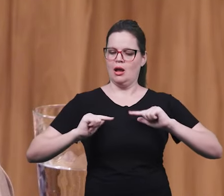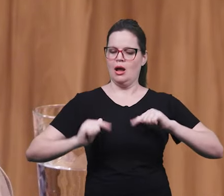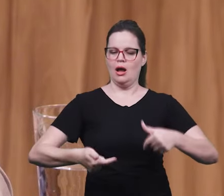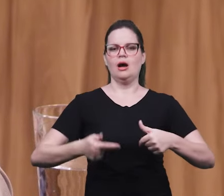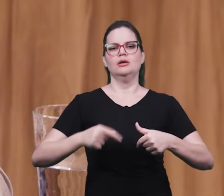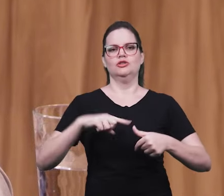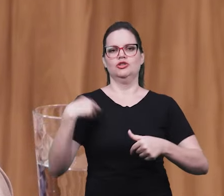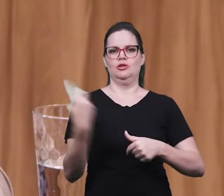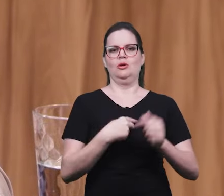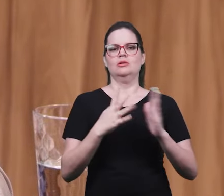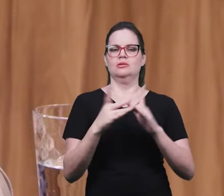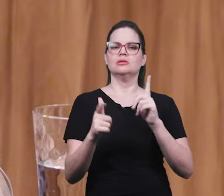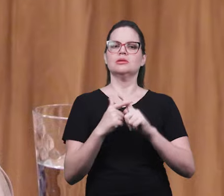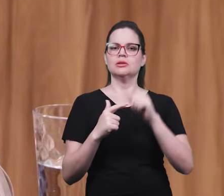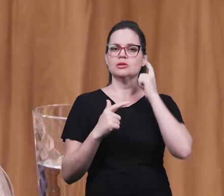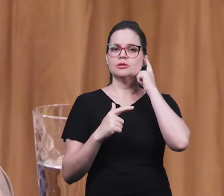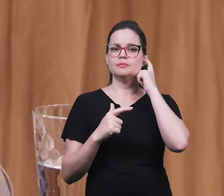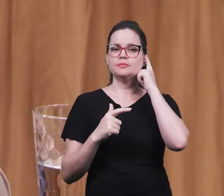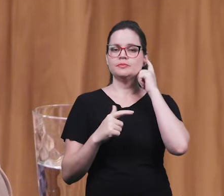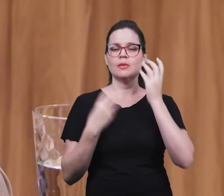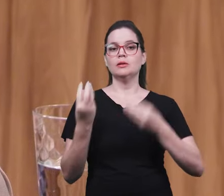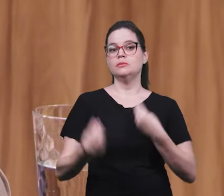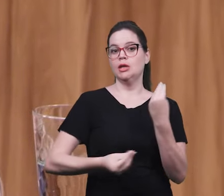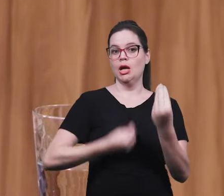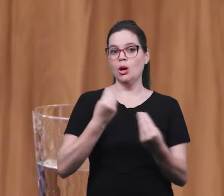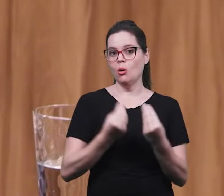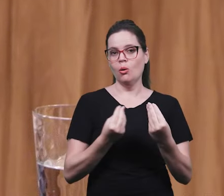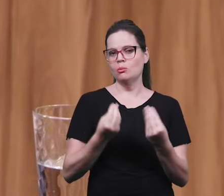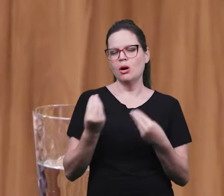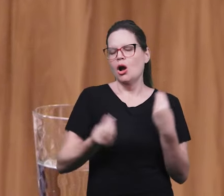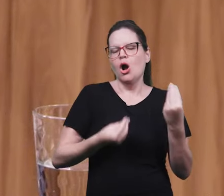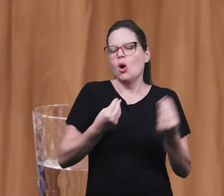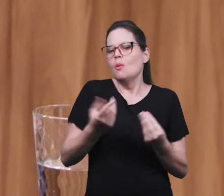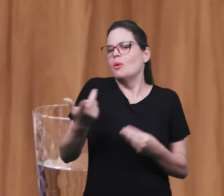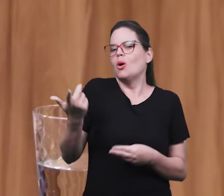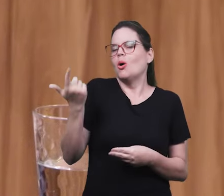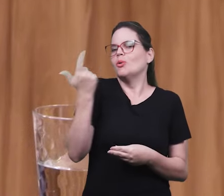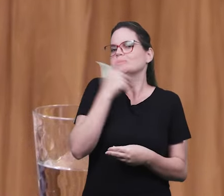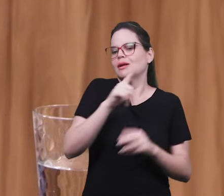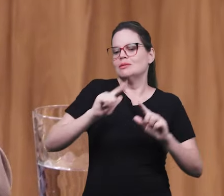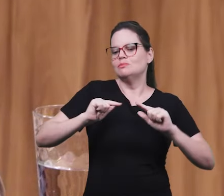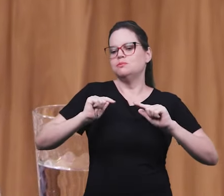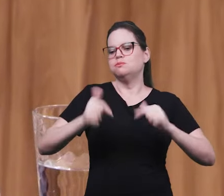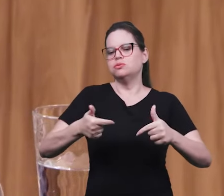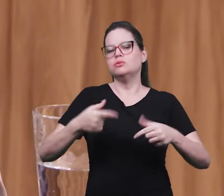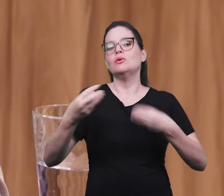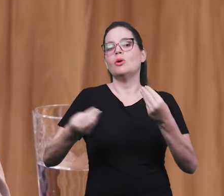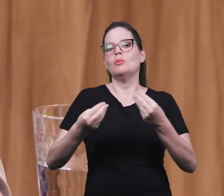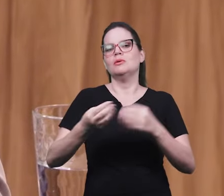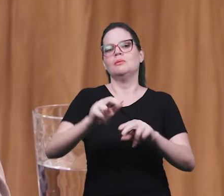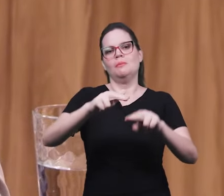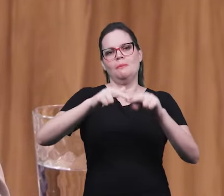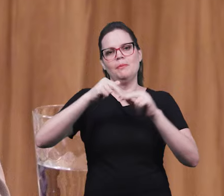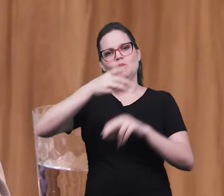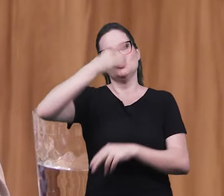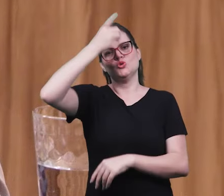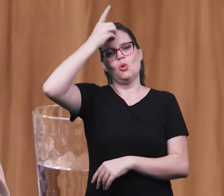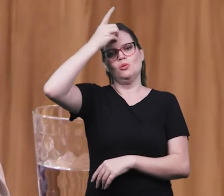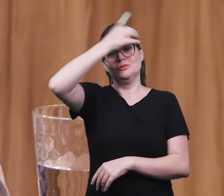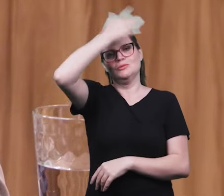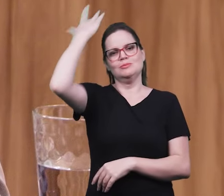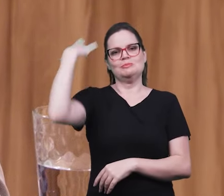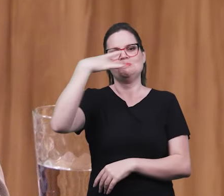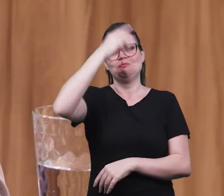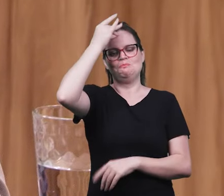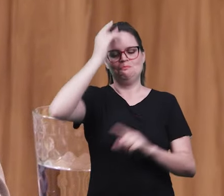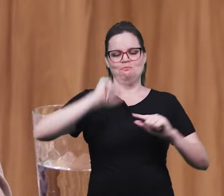a maneira como o Senhor Jesus é manifestado, ou seja, o poder de Deus na pessoa de Jesus é manifestado, isso é através dos dons espirituais, através